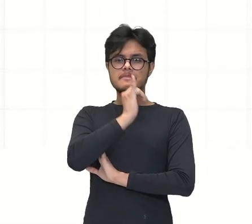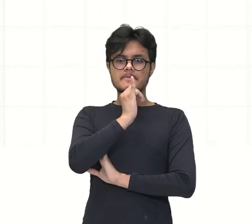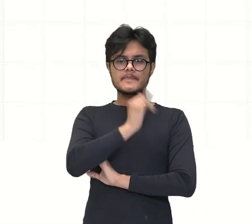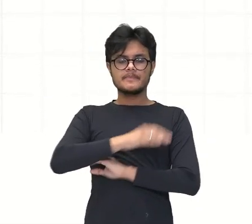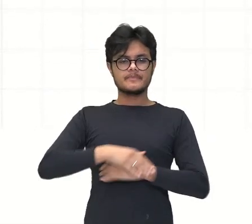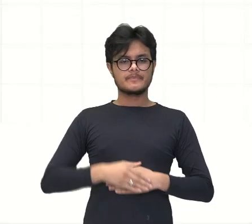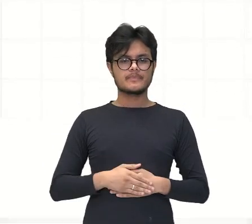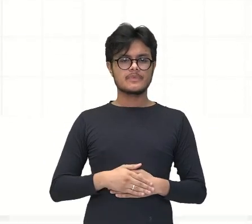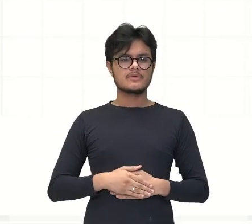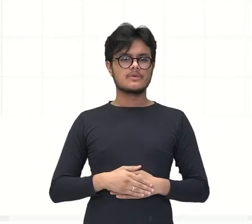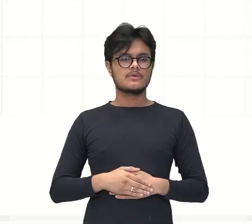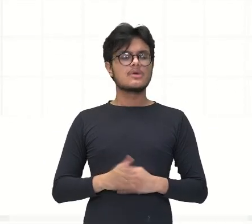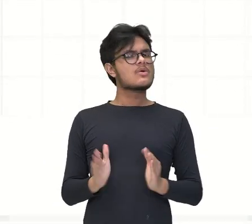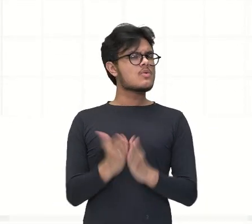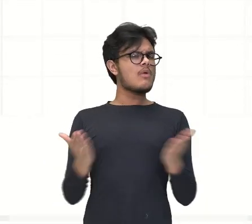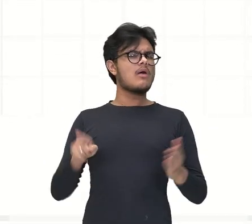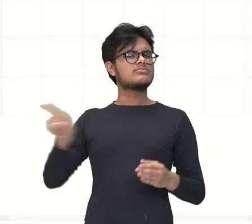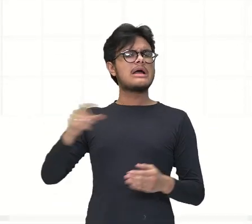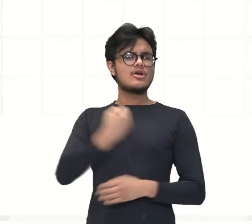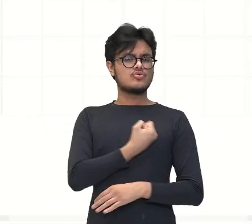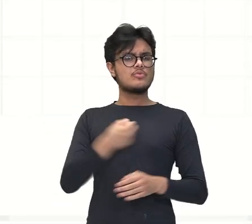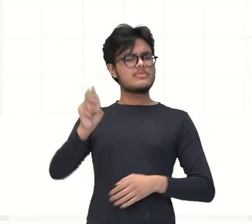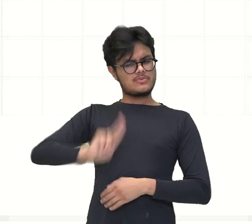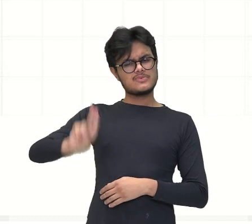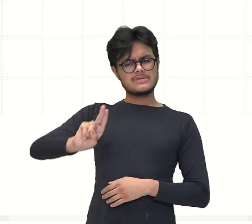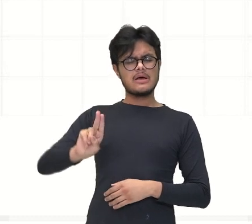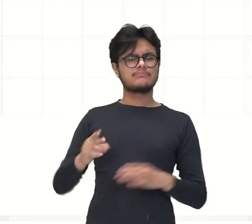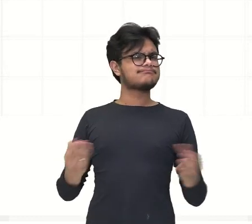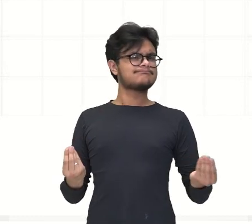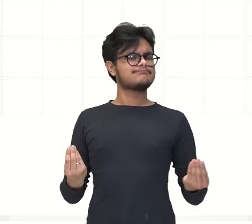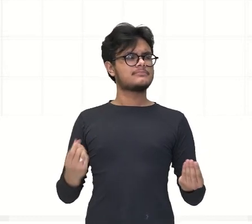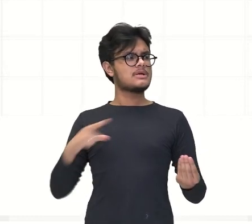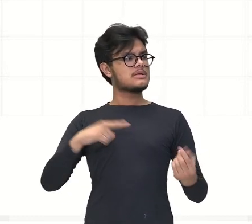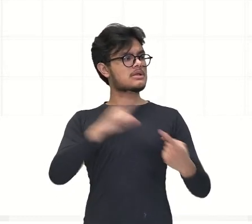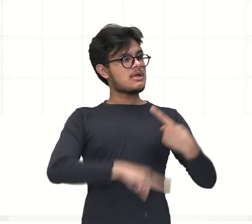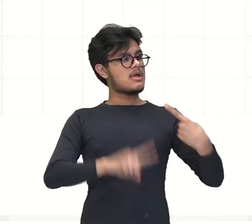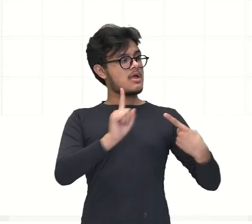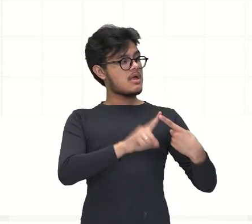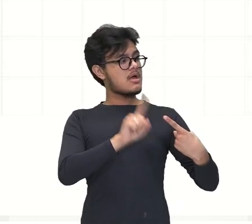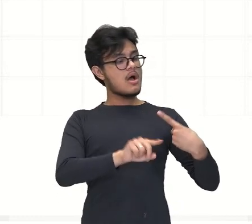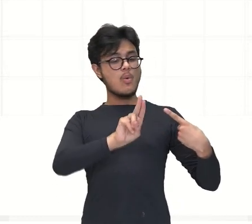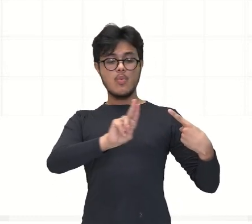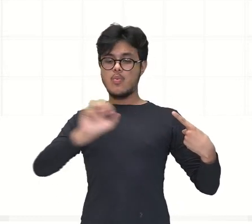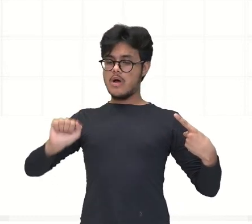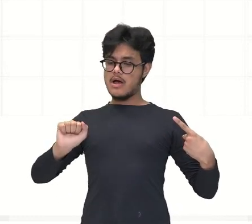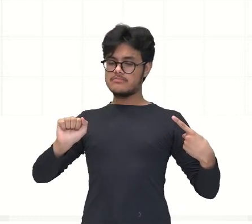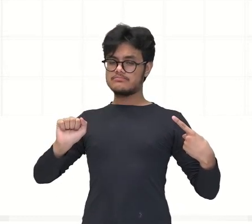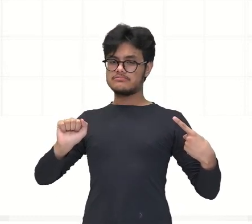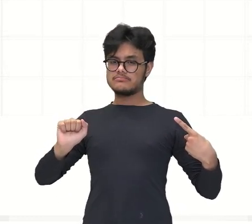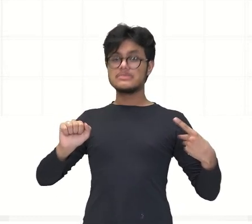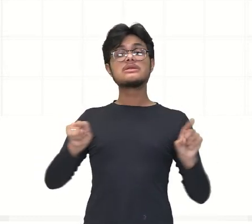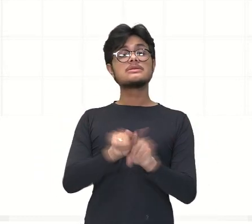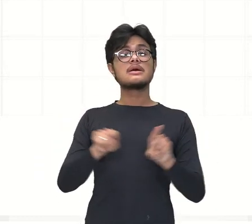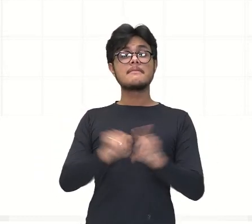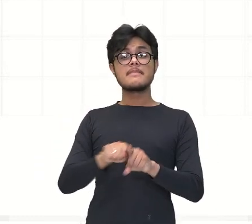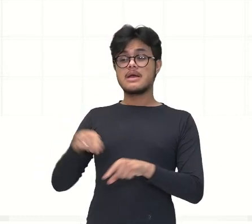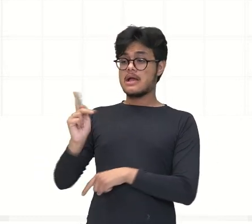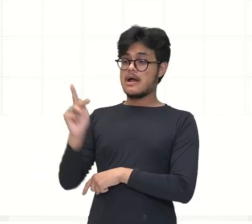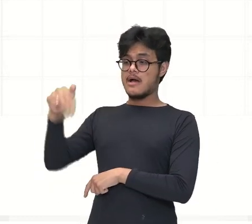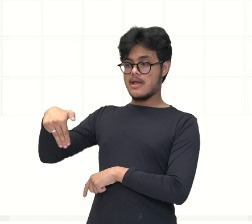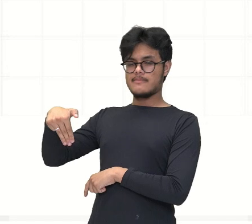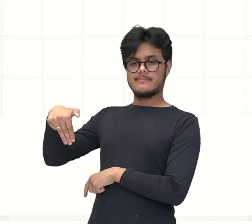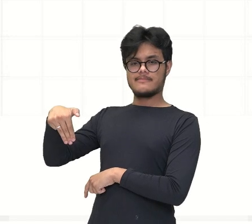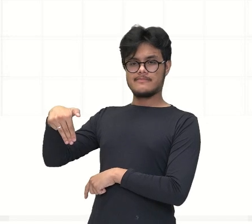quais seriam as duas grandezas? Apesar que não vamos responder dessa forma. Mas quais seriam as duas grandezas?